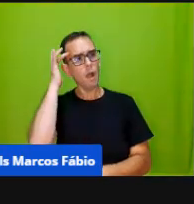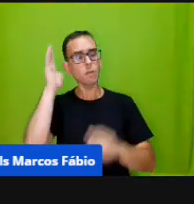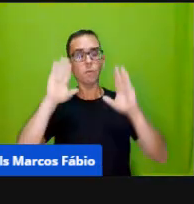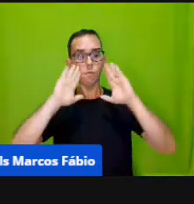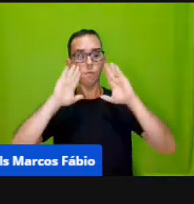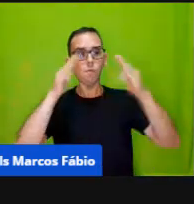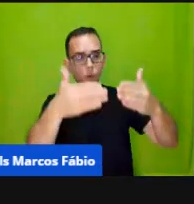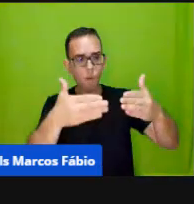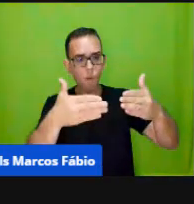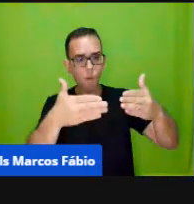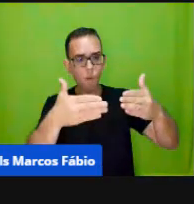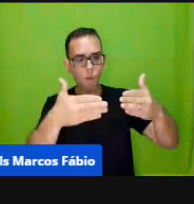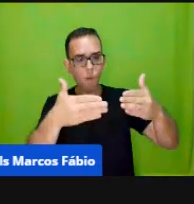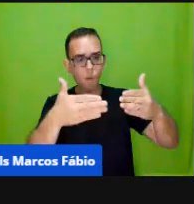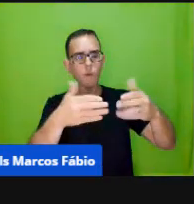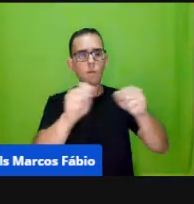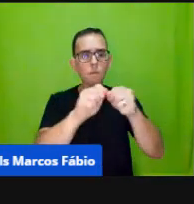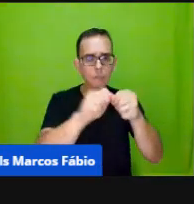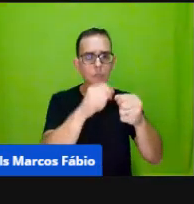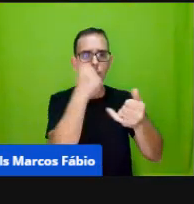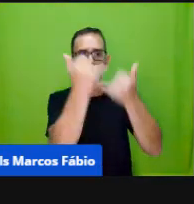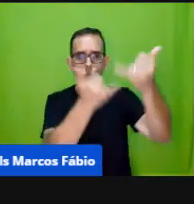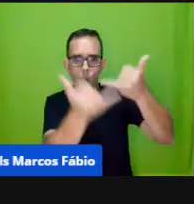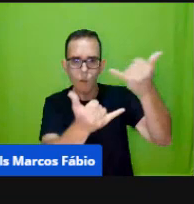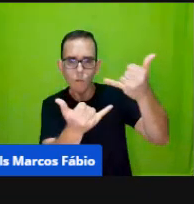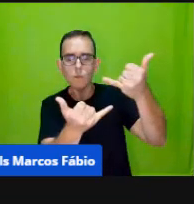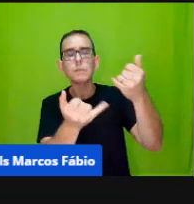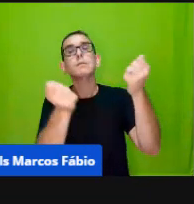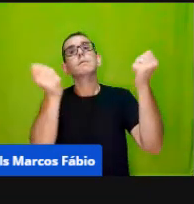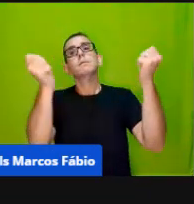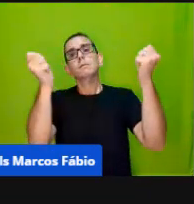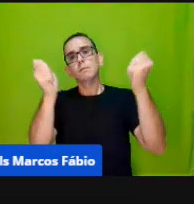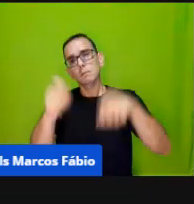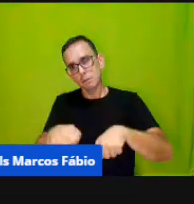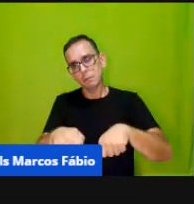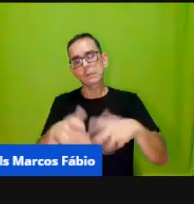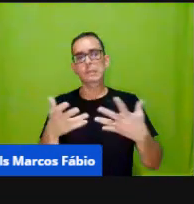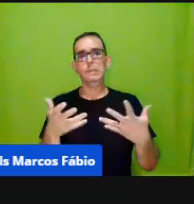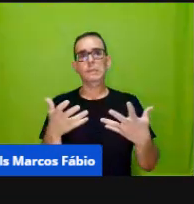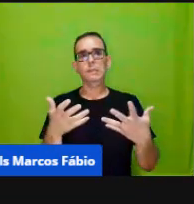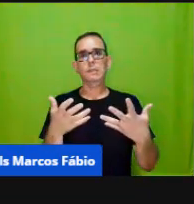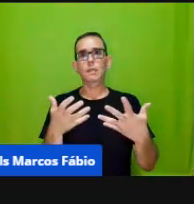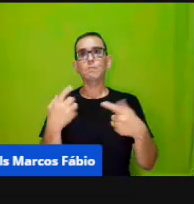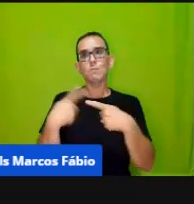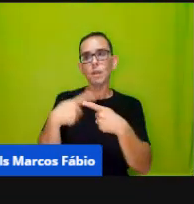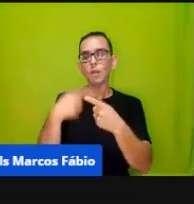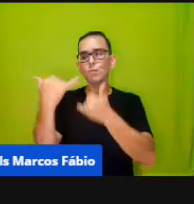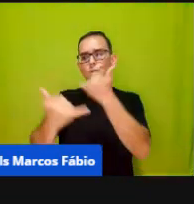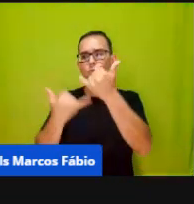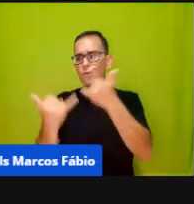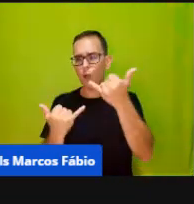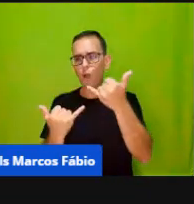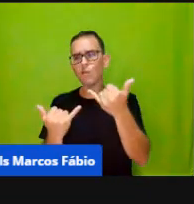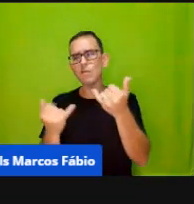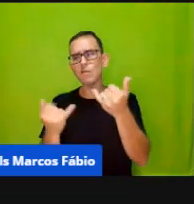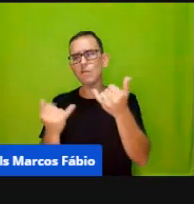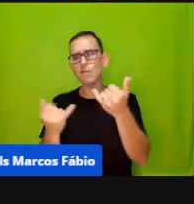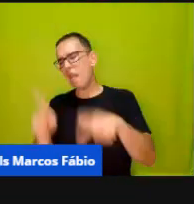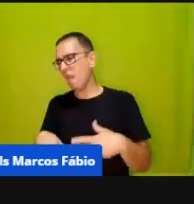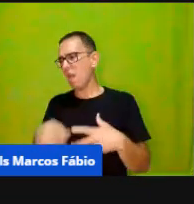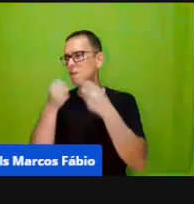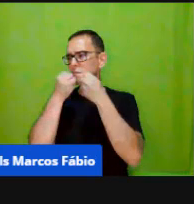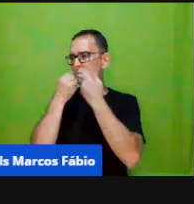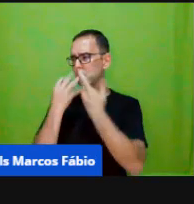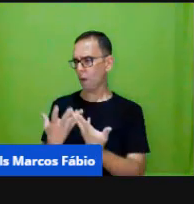em si, em realizar os jogos, aí sim, eu acho que os jogos em si é uma atividade meio, é